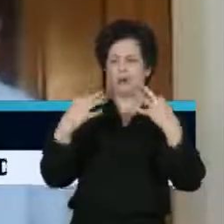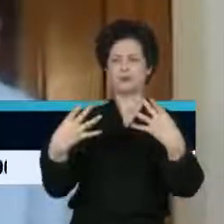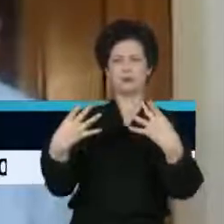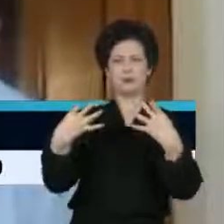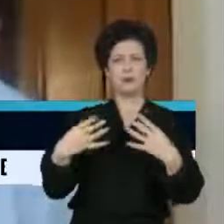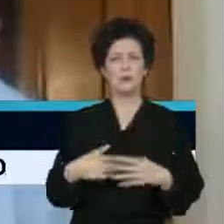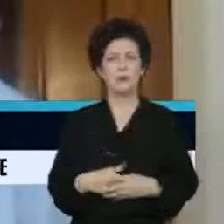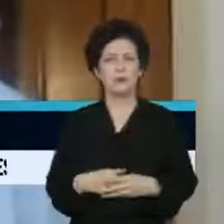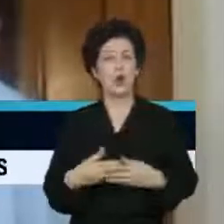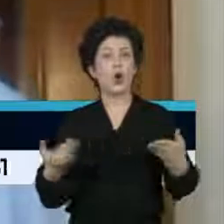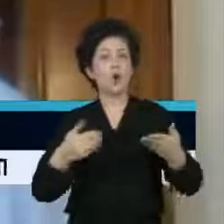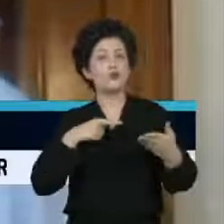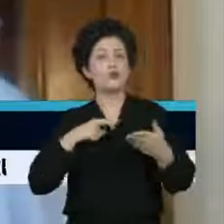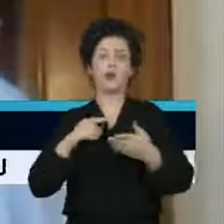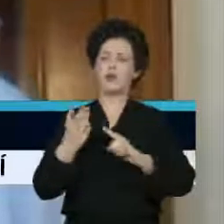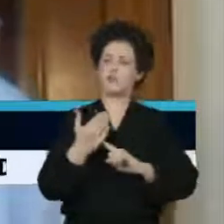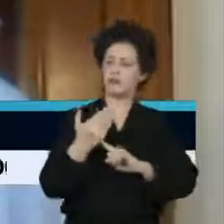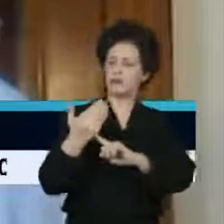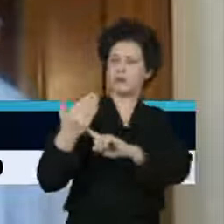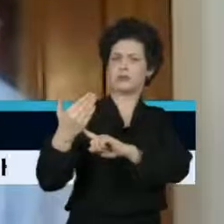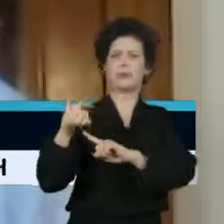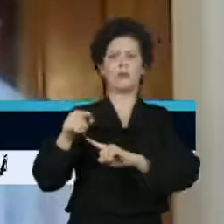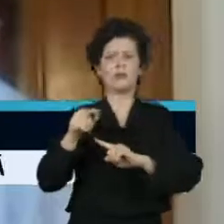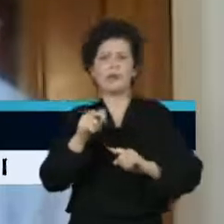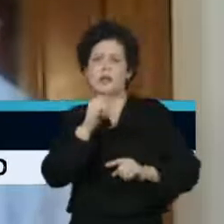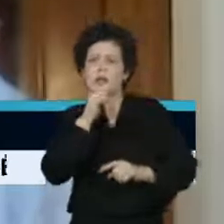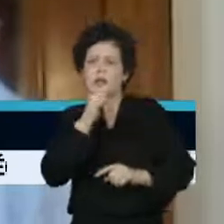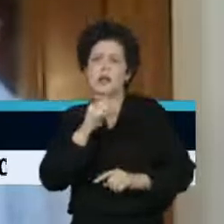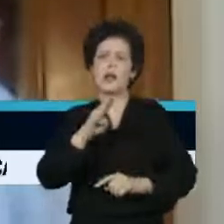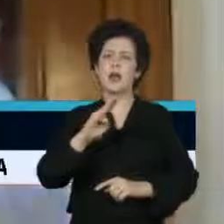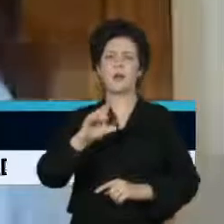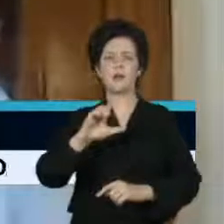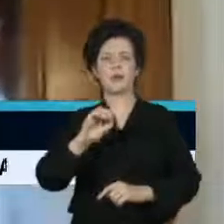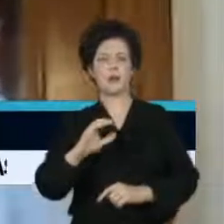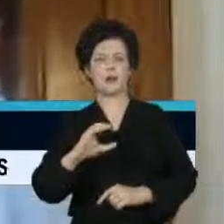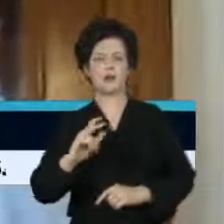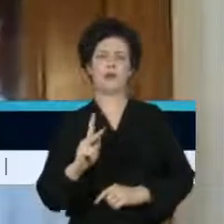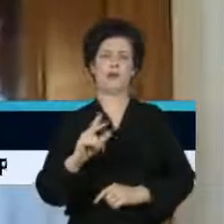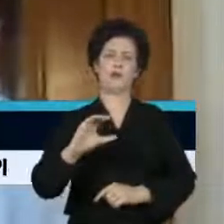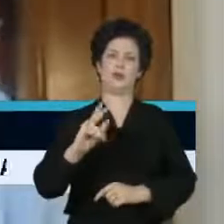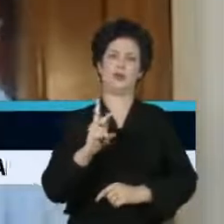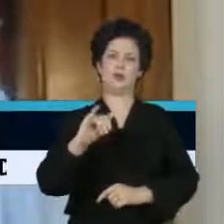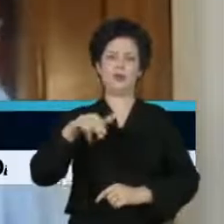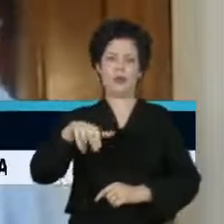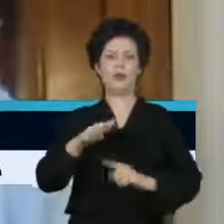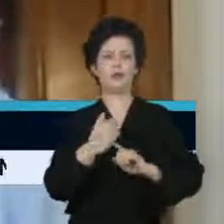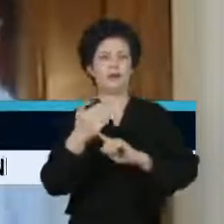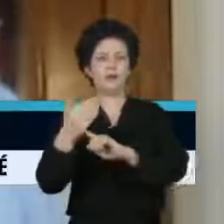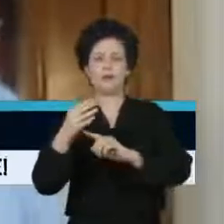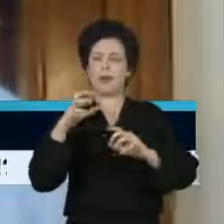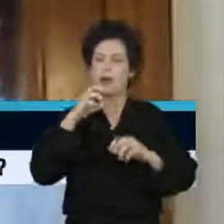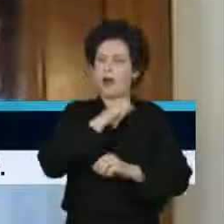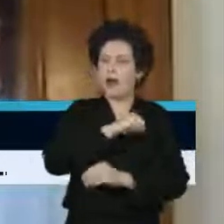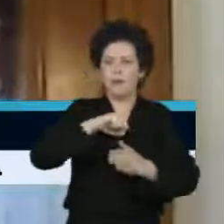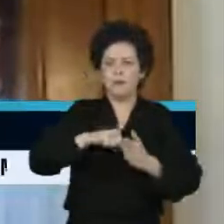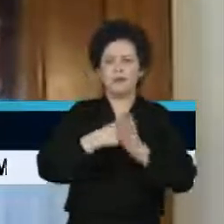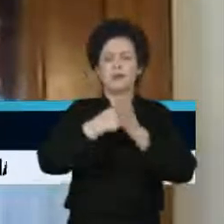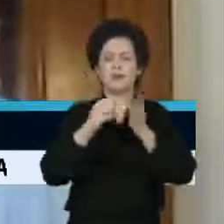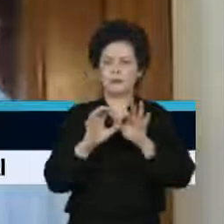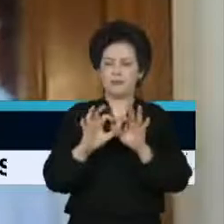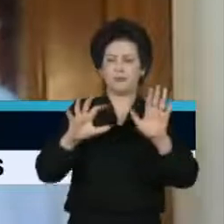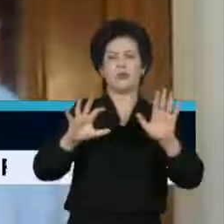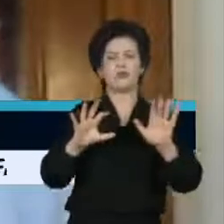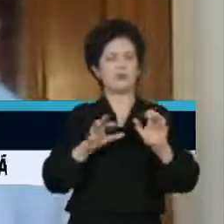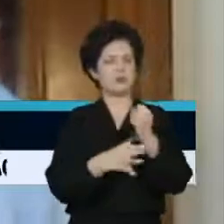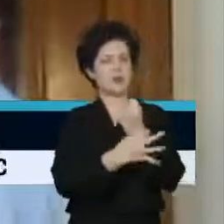você tem tecnologias modernas, com destaque o blockchain, em que você pode fazer tudo isso rapidamente, com mais